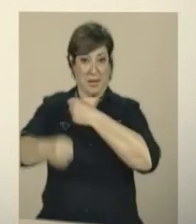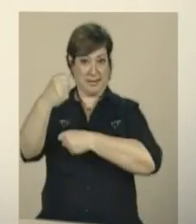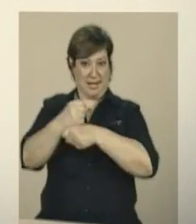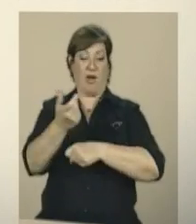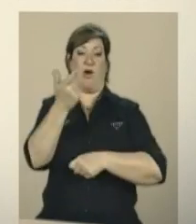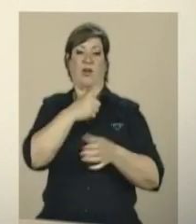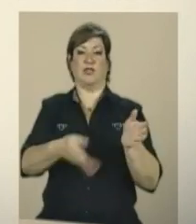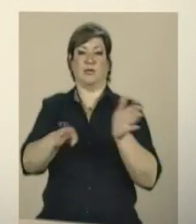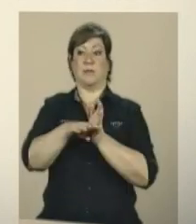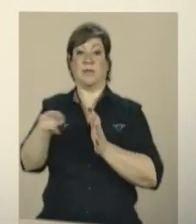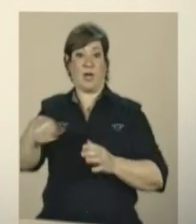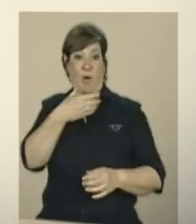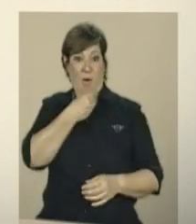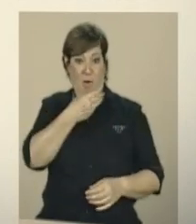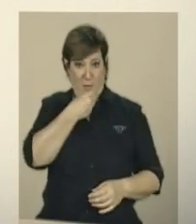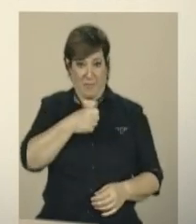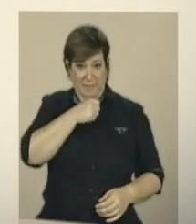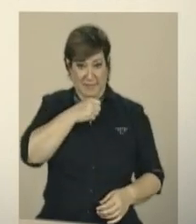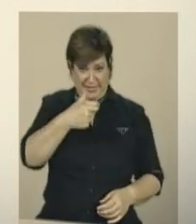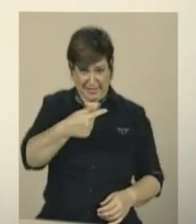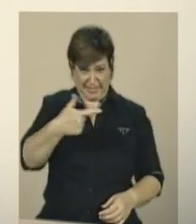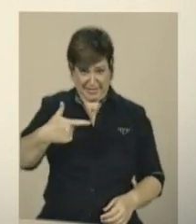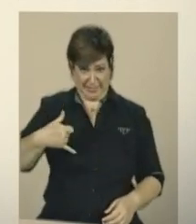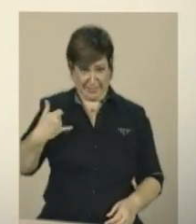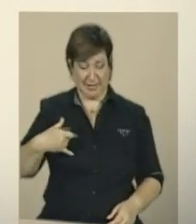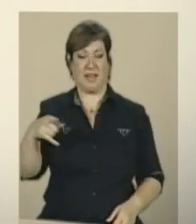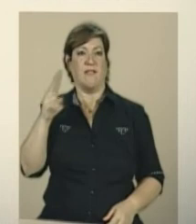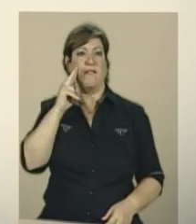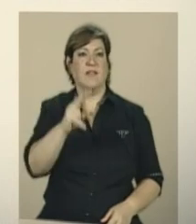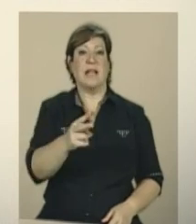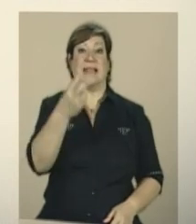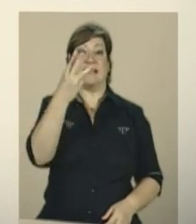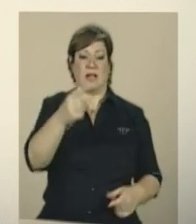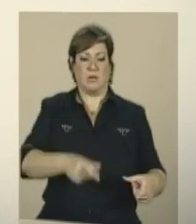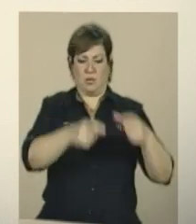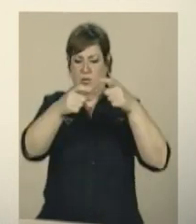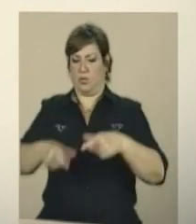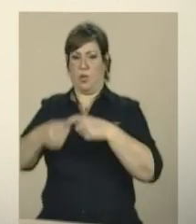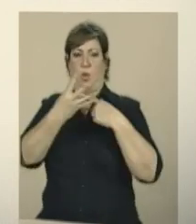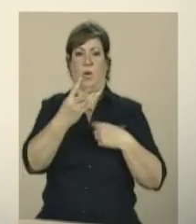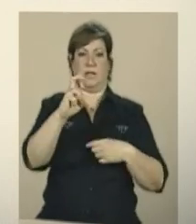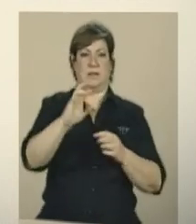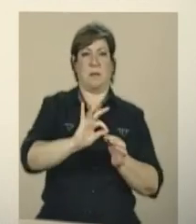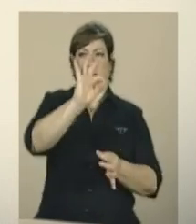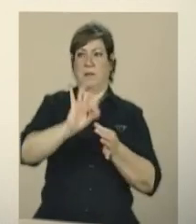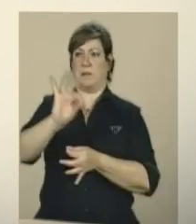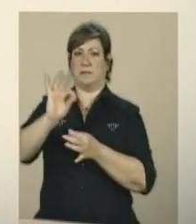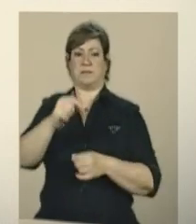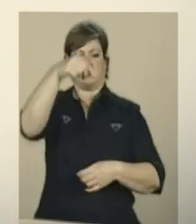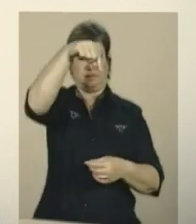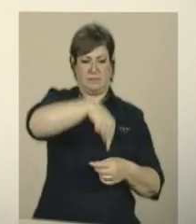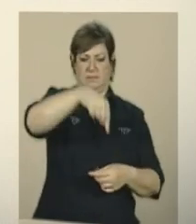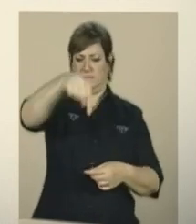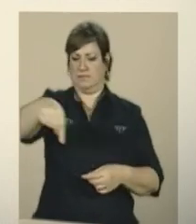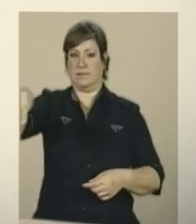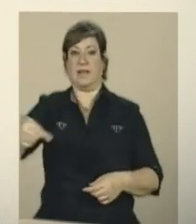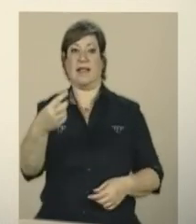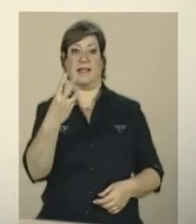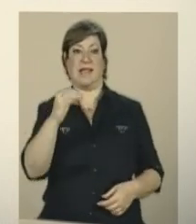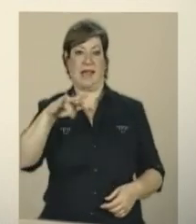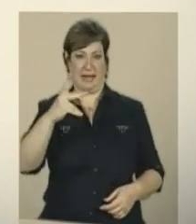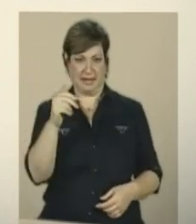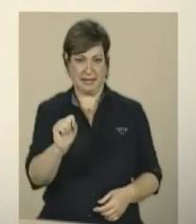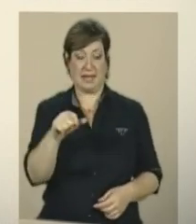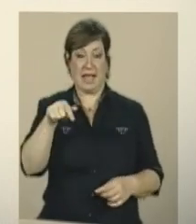ele viu três Torres de 45 m de altura serem erguidas em cada uma das ilhas